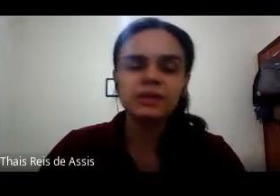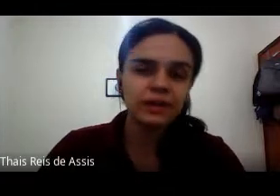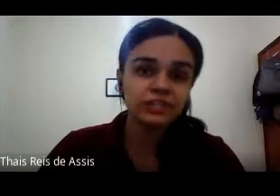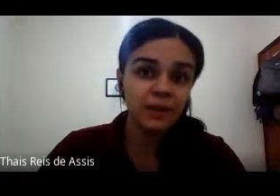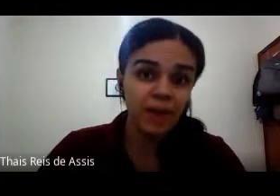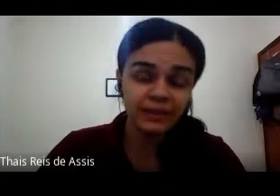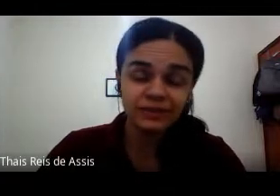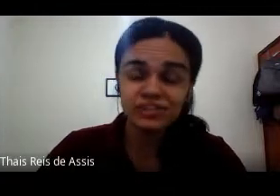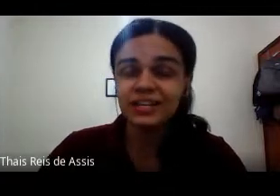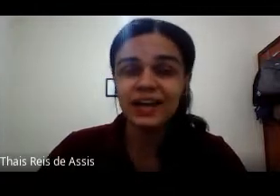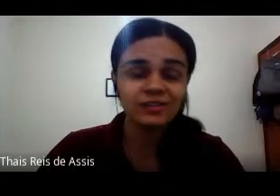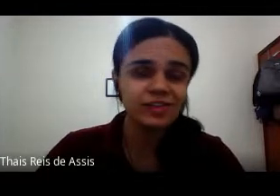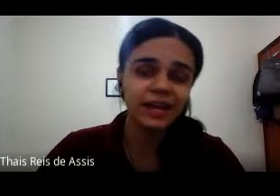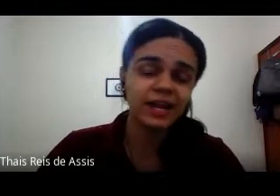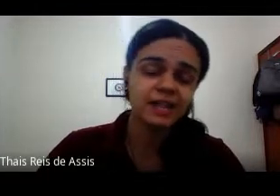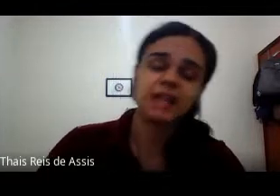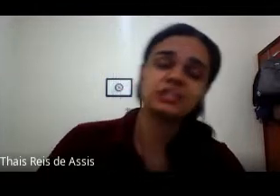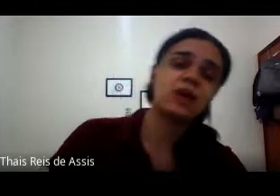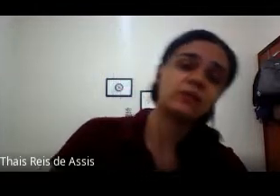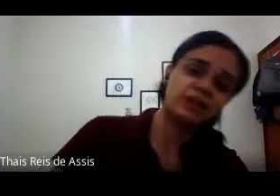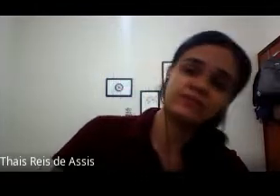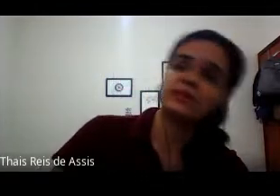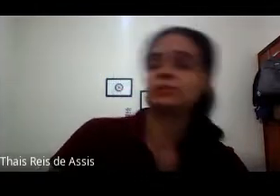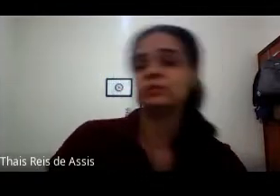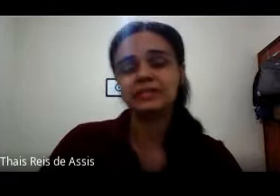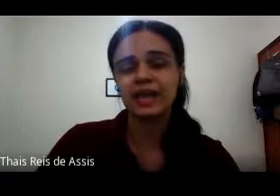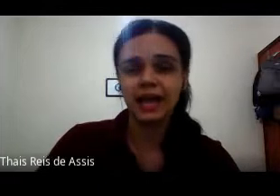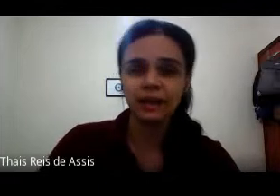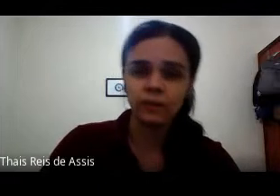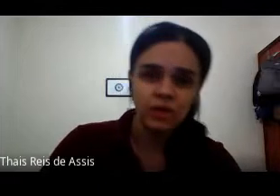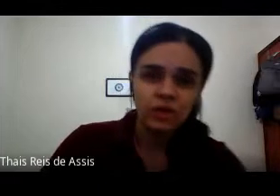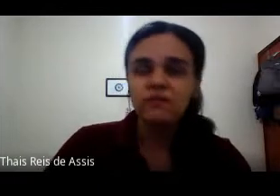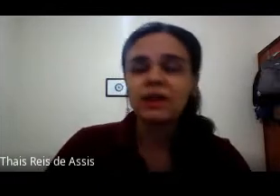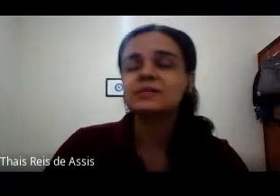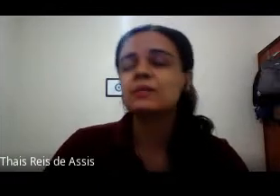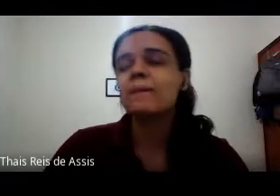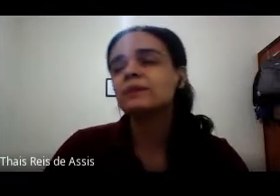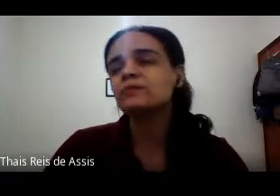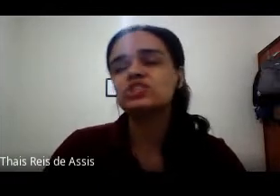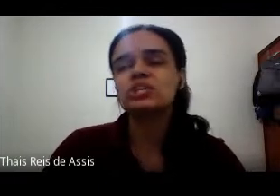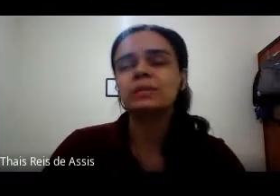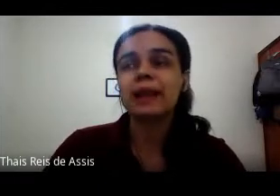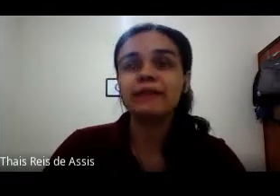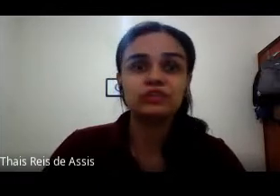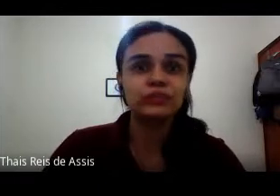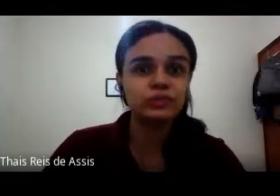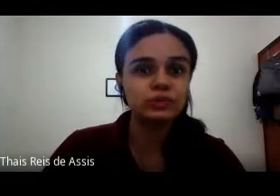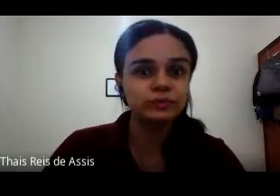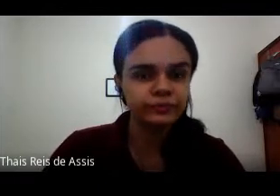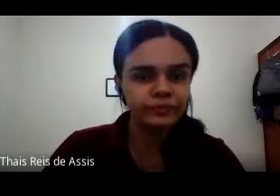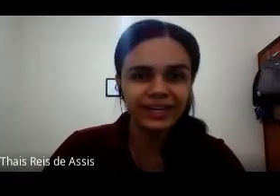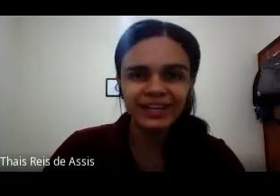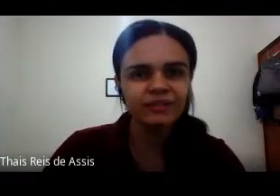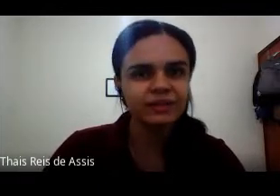de ter uma linguagem adequada, não adianta nada chegar aqui na sala de aula, ficar falando português arcaico, ficar usando um bando de palavras